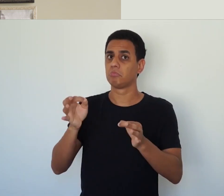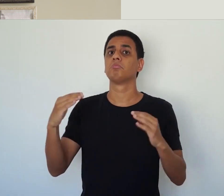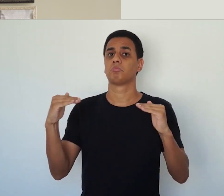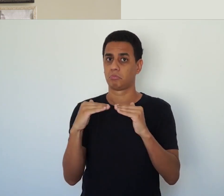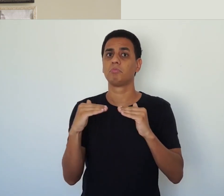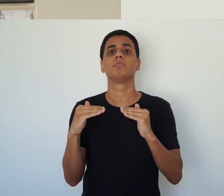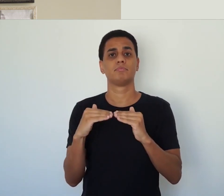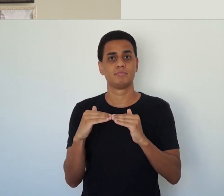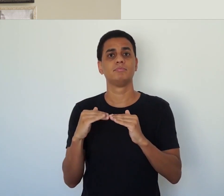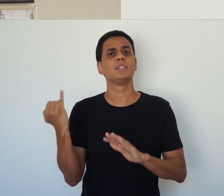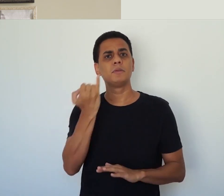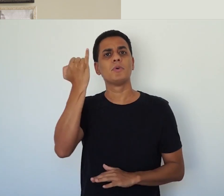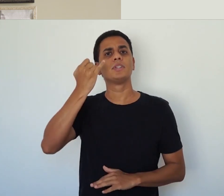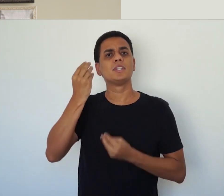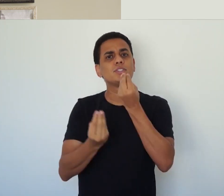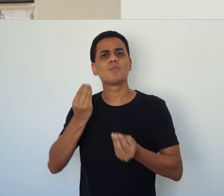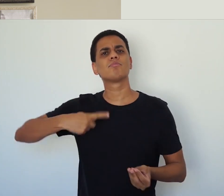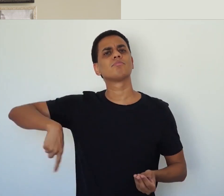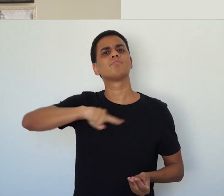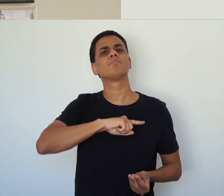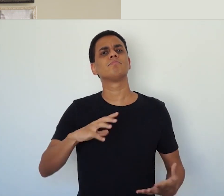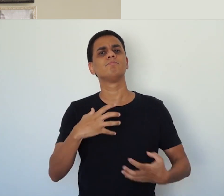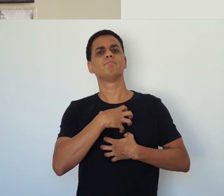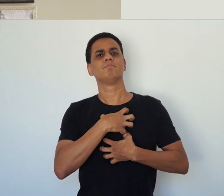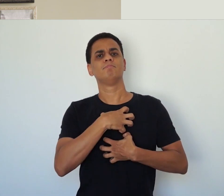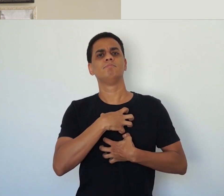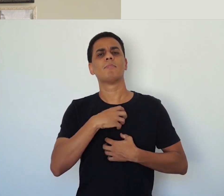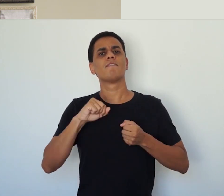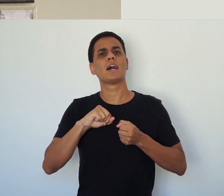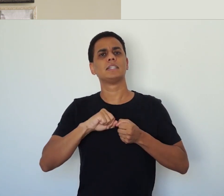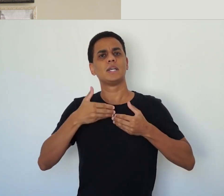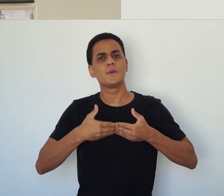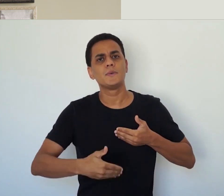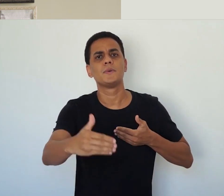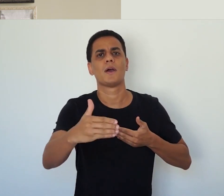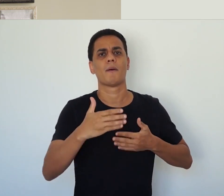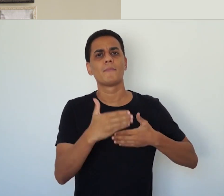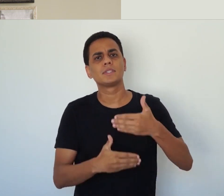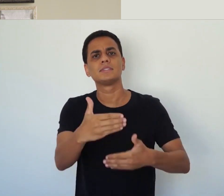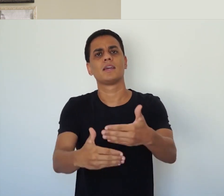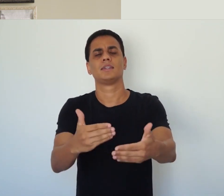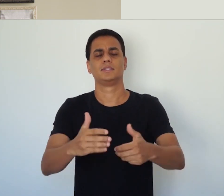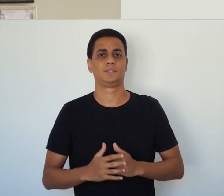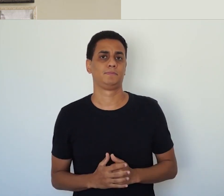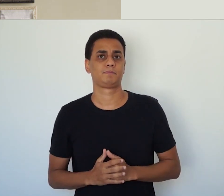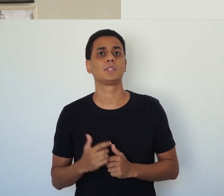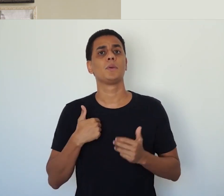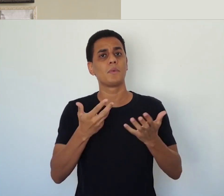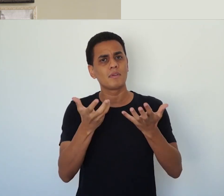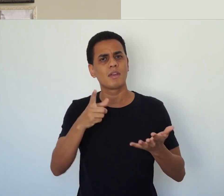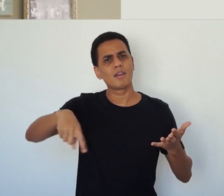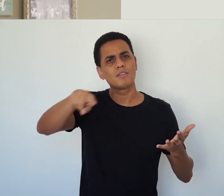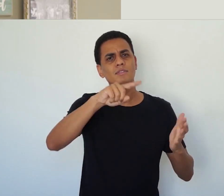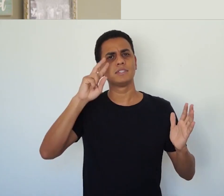faz todo o sentido. E a pergunta é como nós vamos lidar com tudo isso, de que maneira nós vamos enfrentar esse